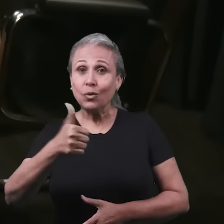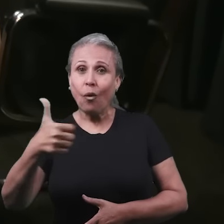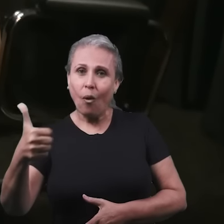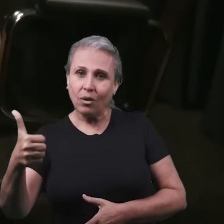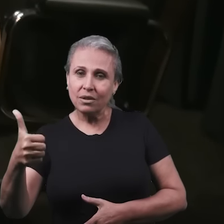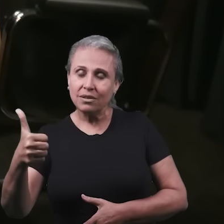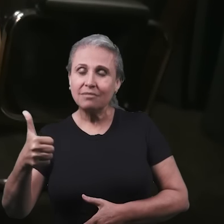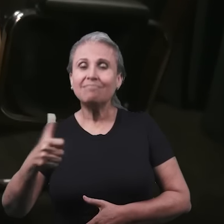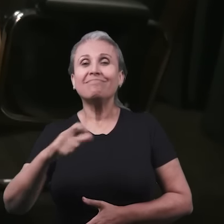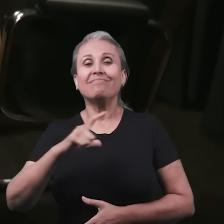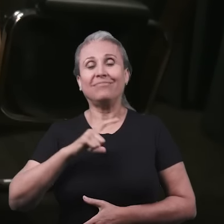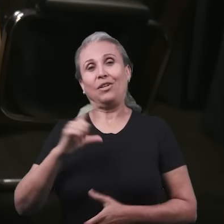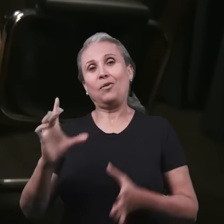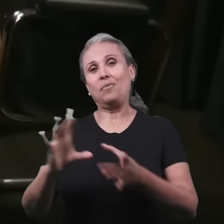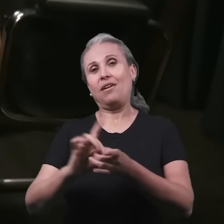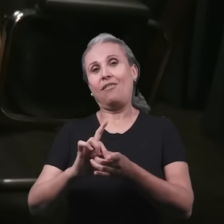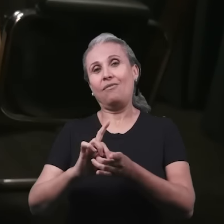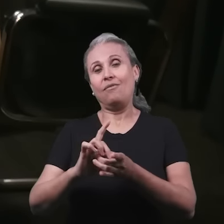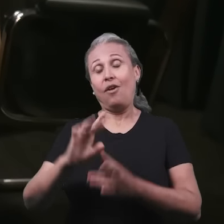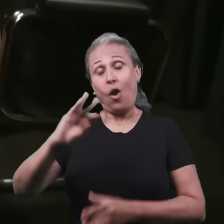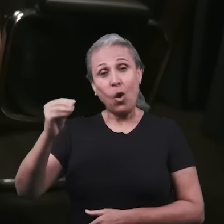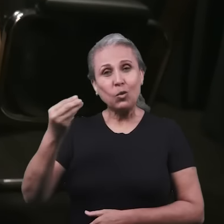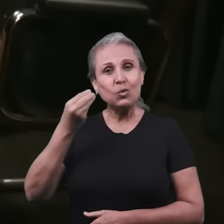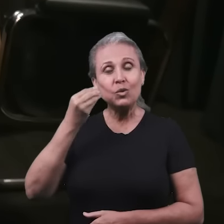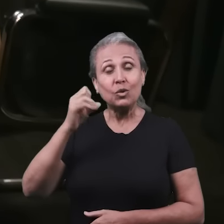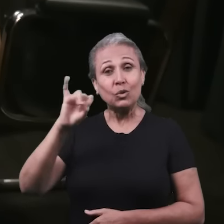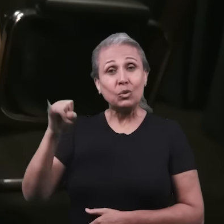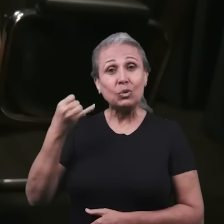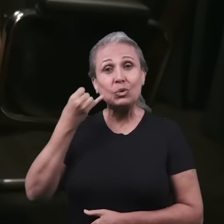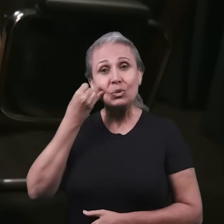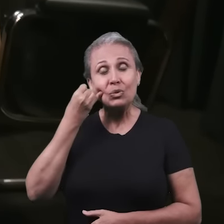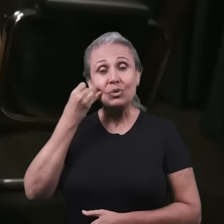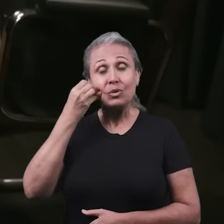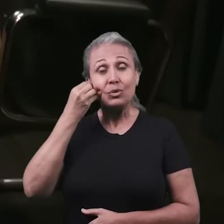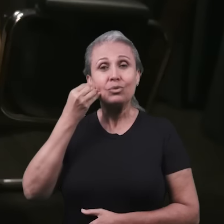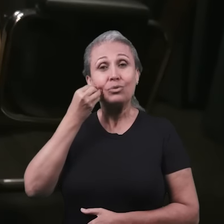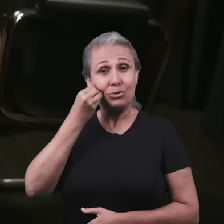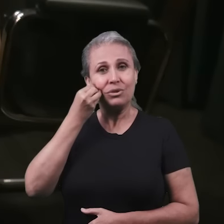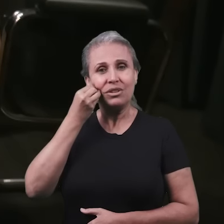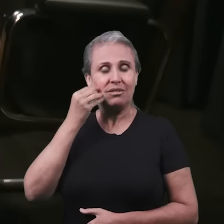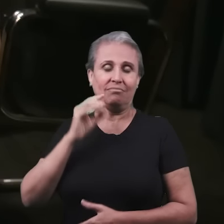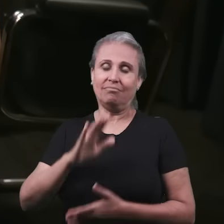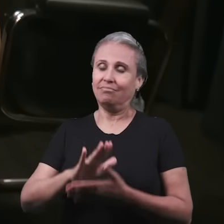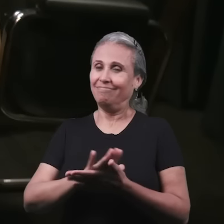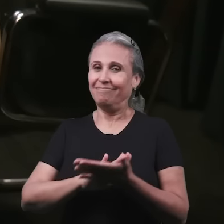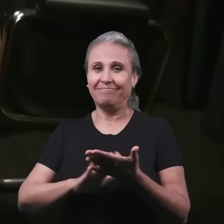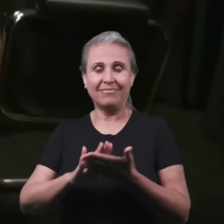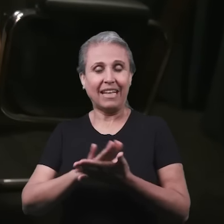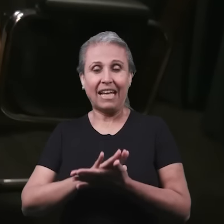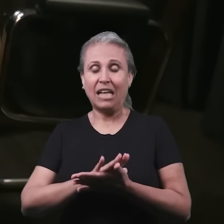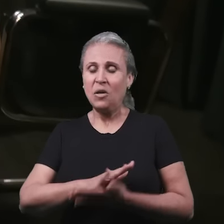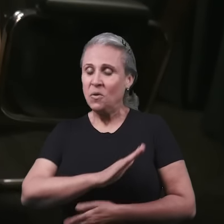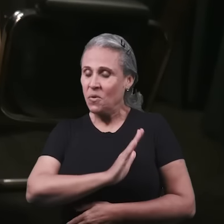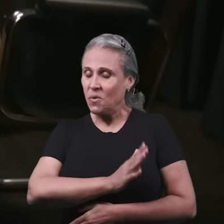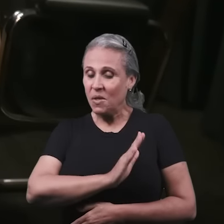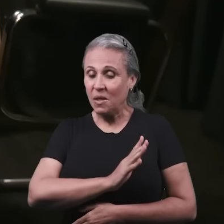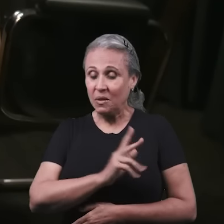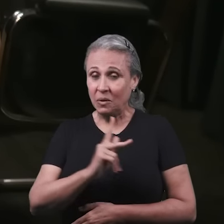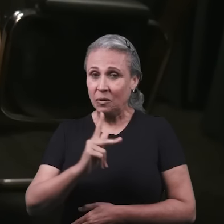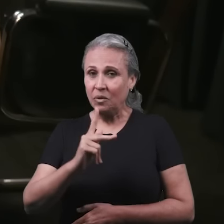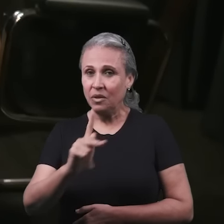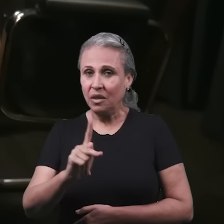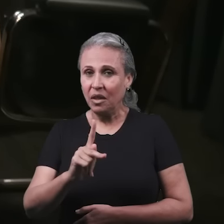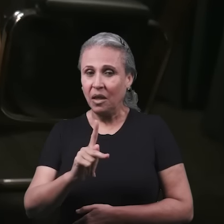Pois é, o coração dele não estava preso a nada disso, né? Não teve de fato uma experiência que